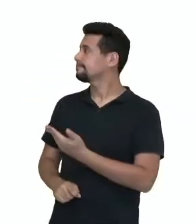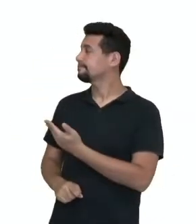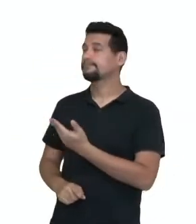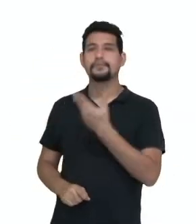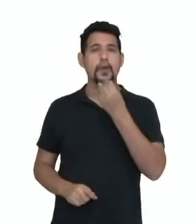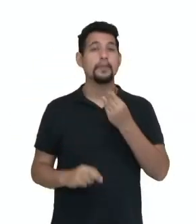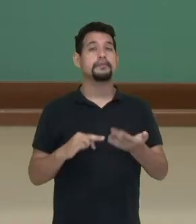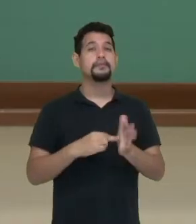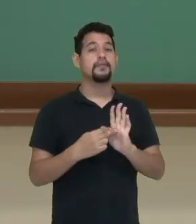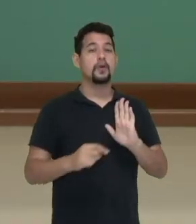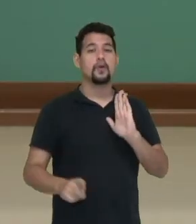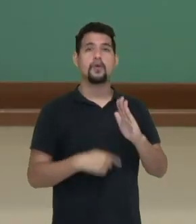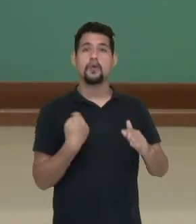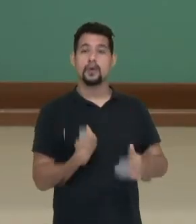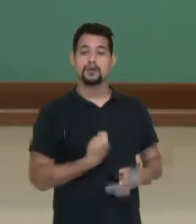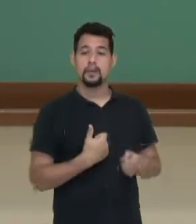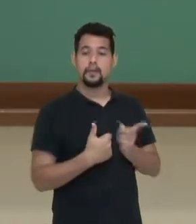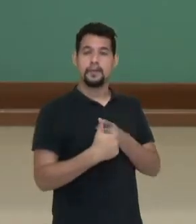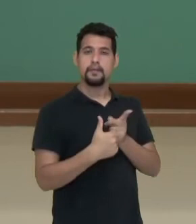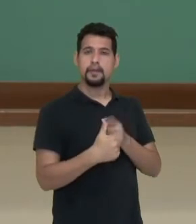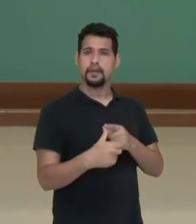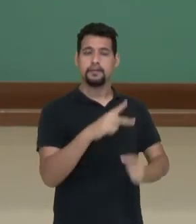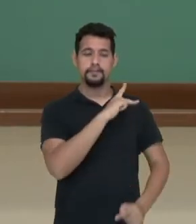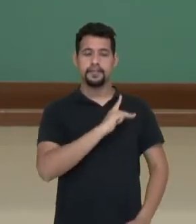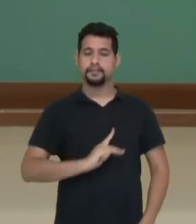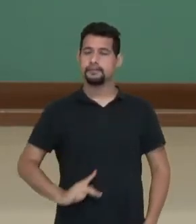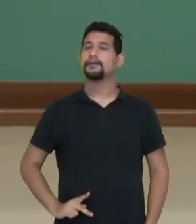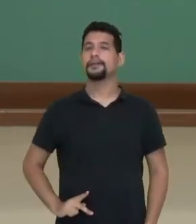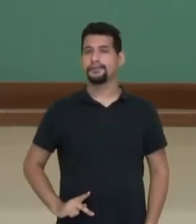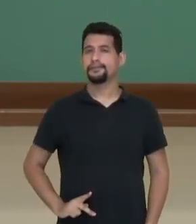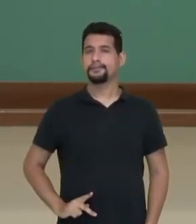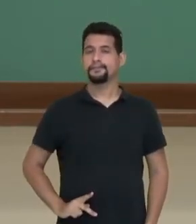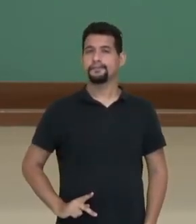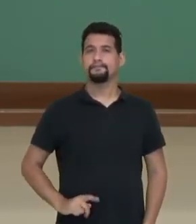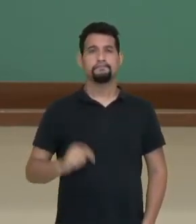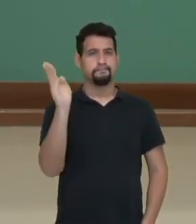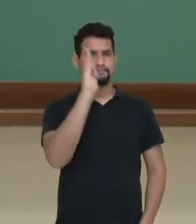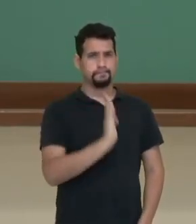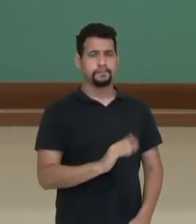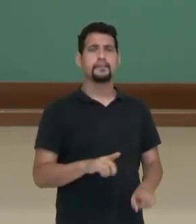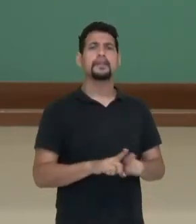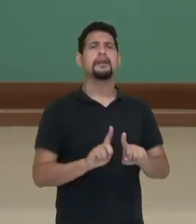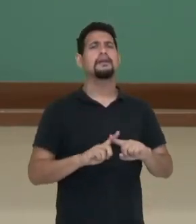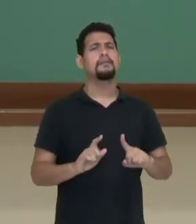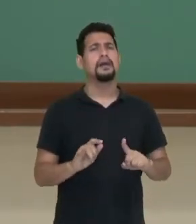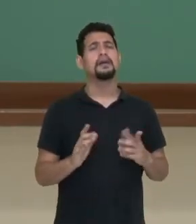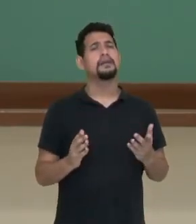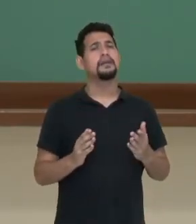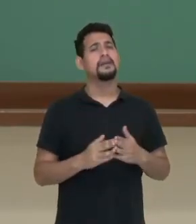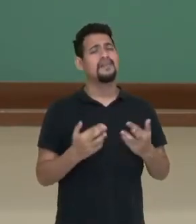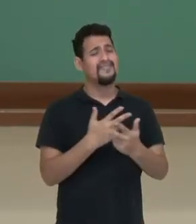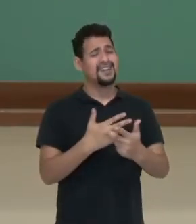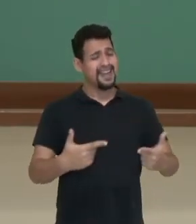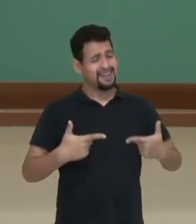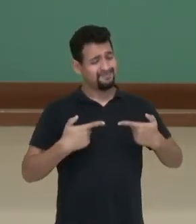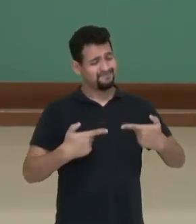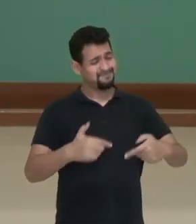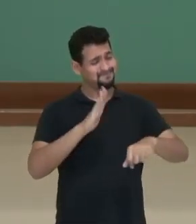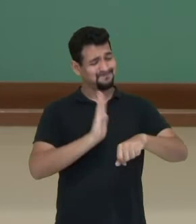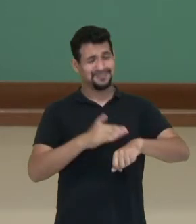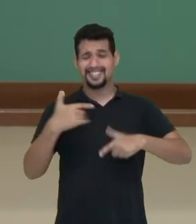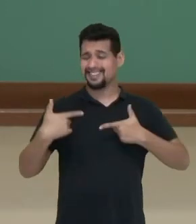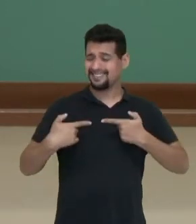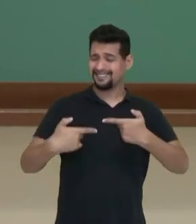foi o nosso primeiro presidente da República. Tá? Então ele vai ser responsável. Mas a maior guerra que aconteceu